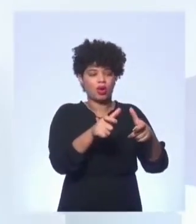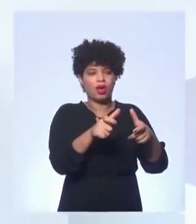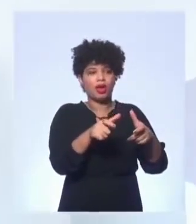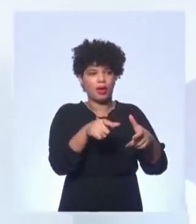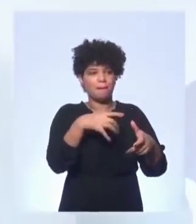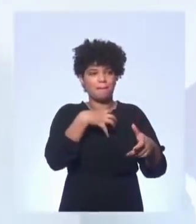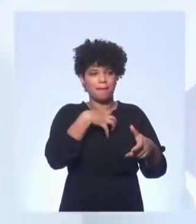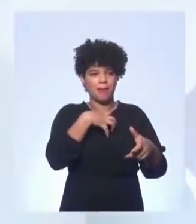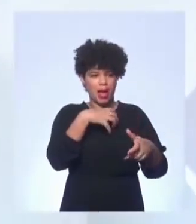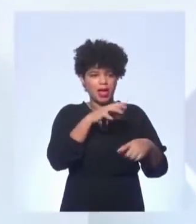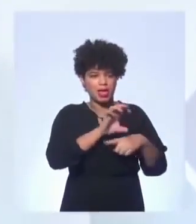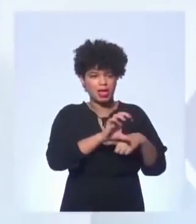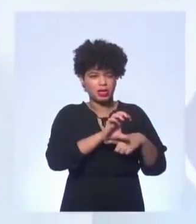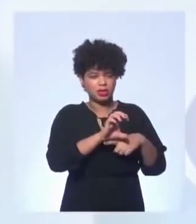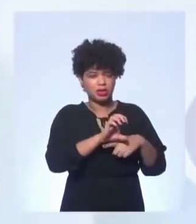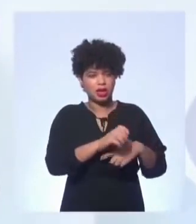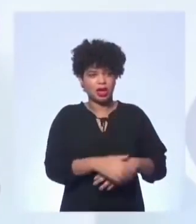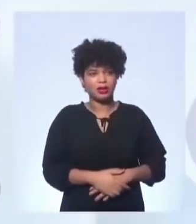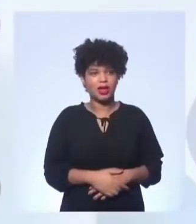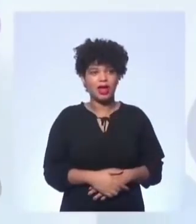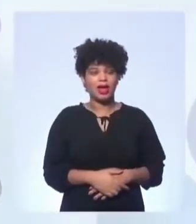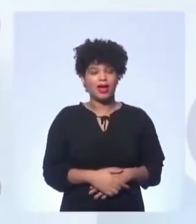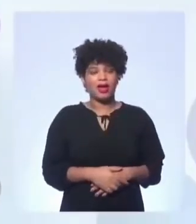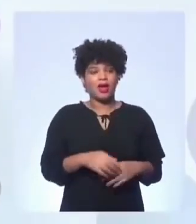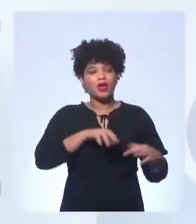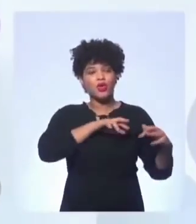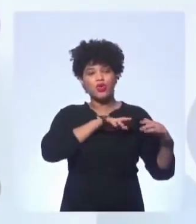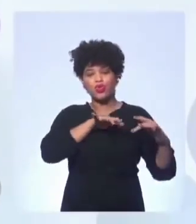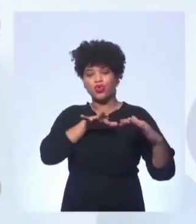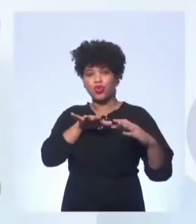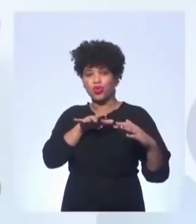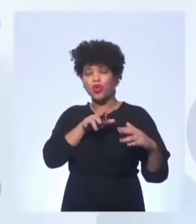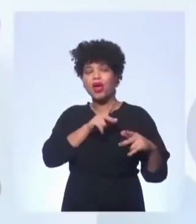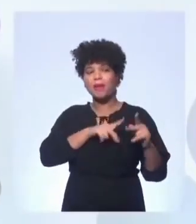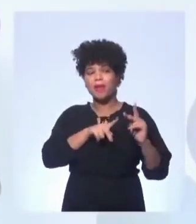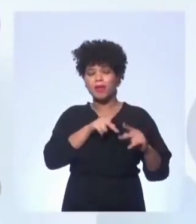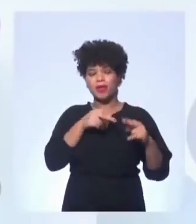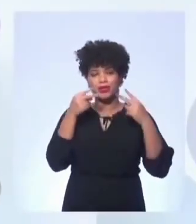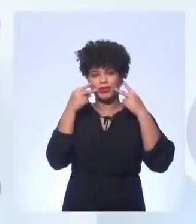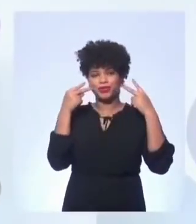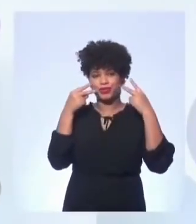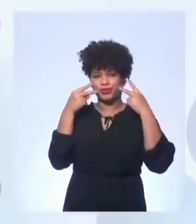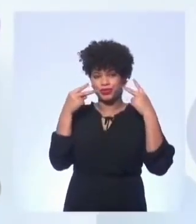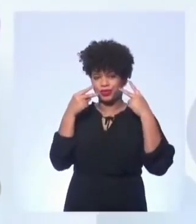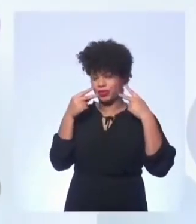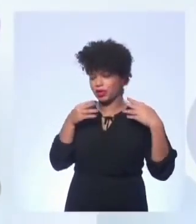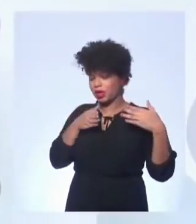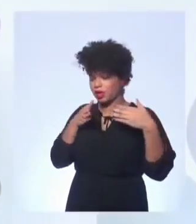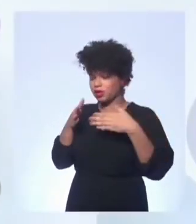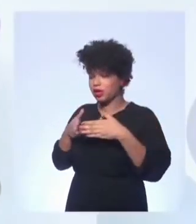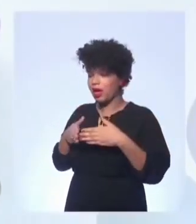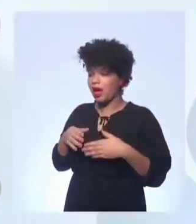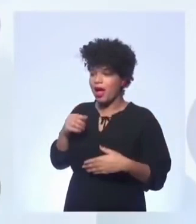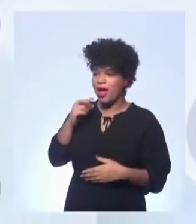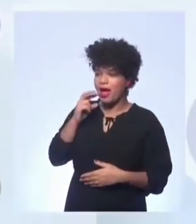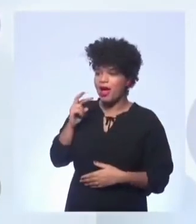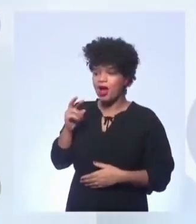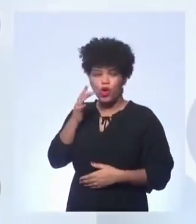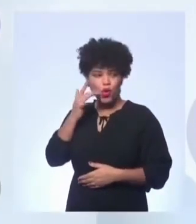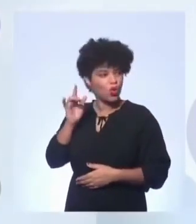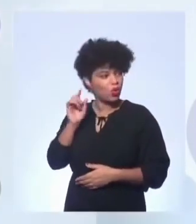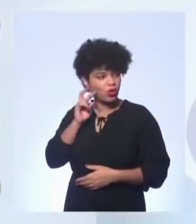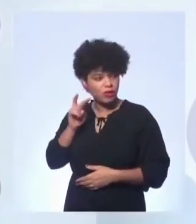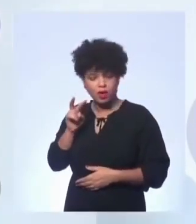que eles recebem os indígenas no navio e entendem que os navios sabem o que é o ouro e o que